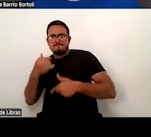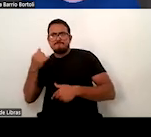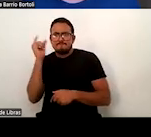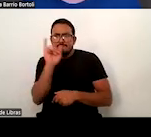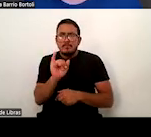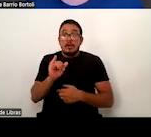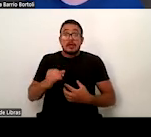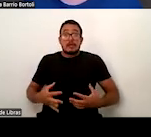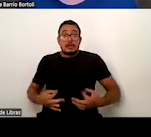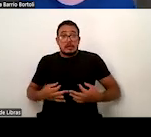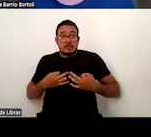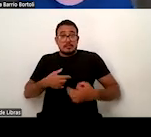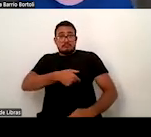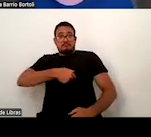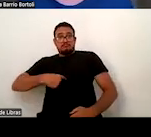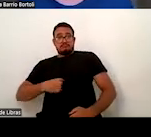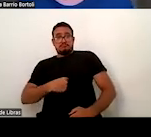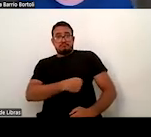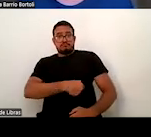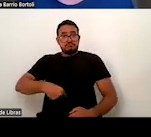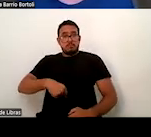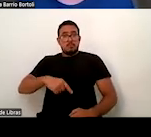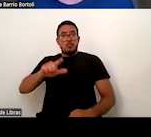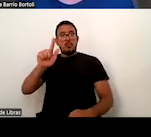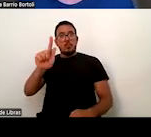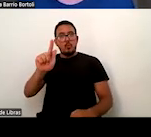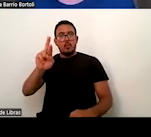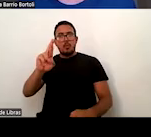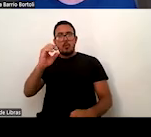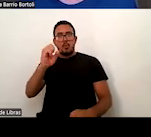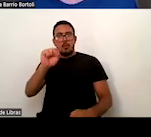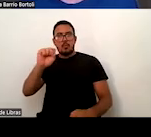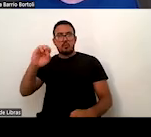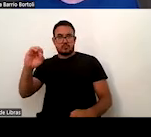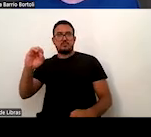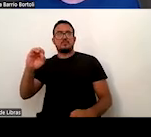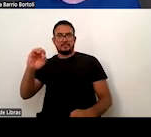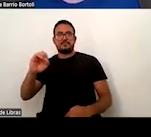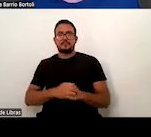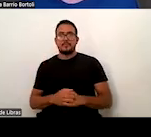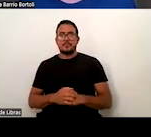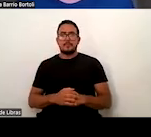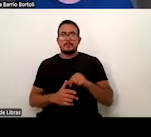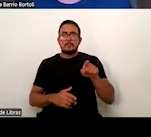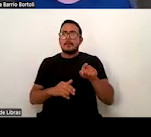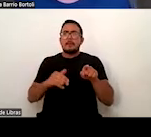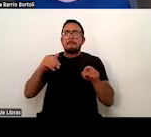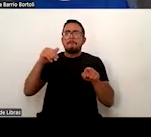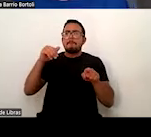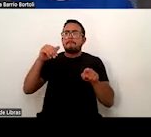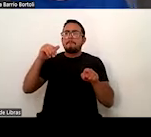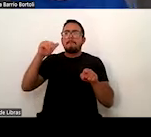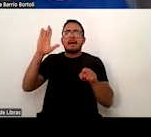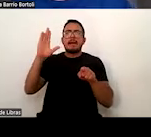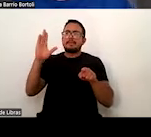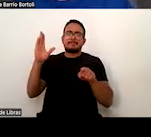a maneira correta de chamar é de câncer coloretal. O tipo mais comum é o adenocarcinoma, que ele corresponde a